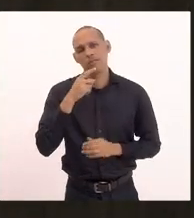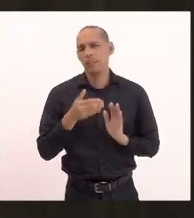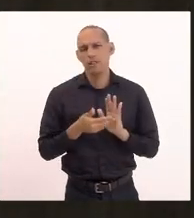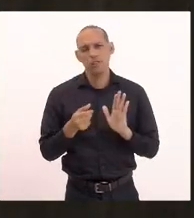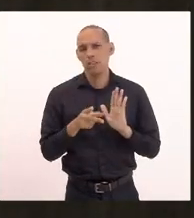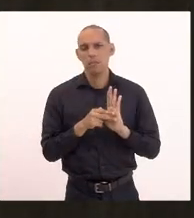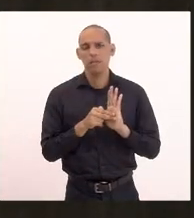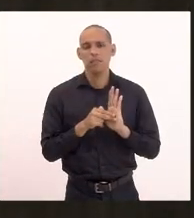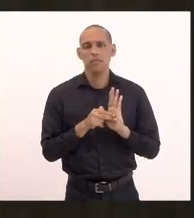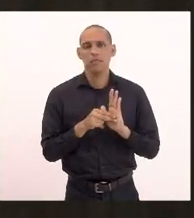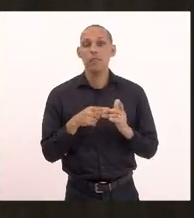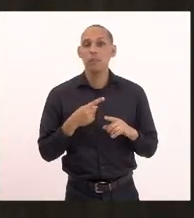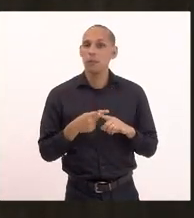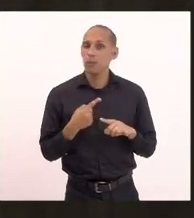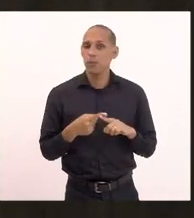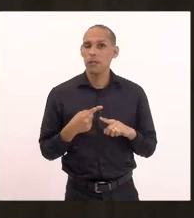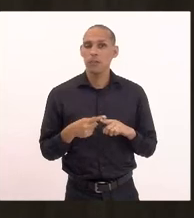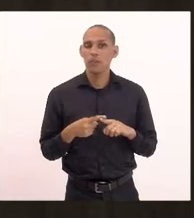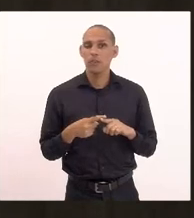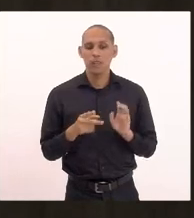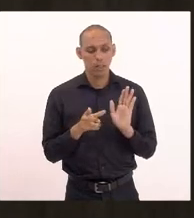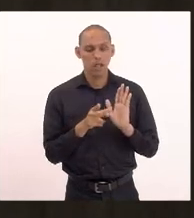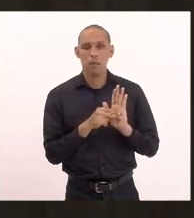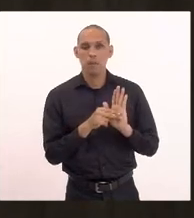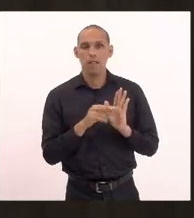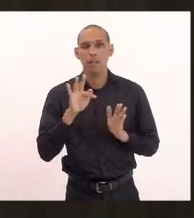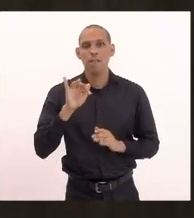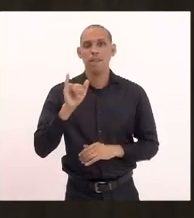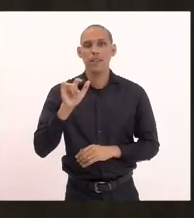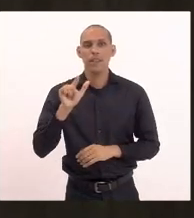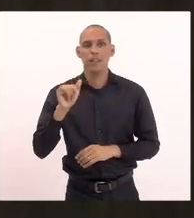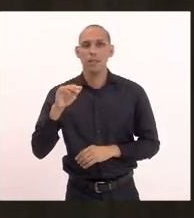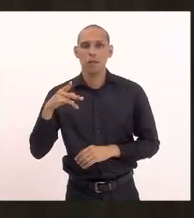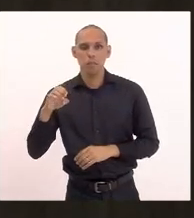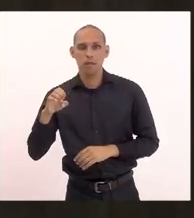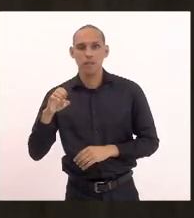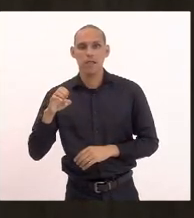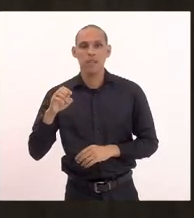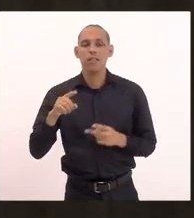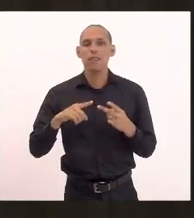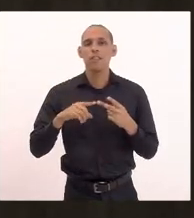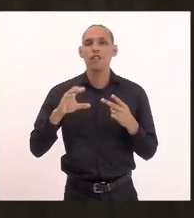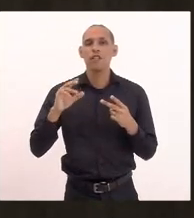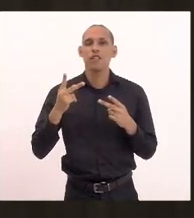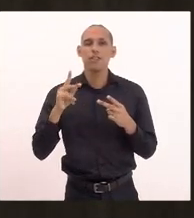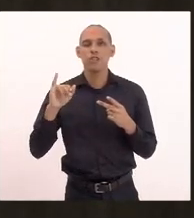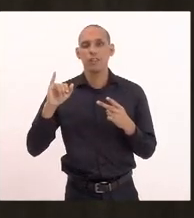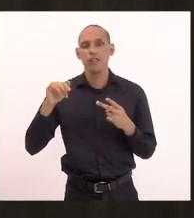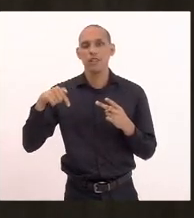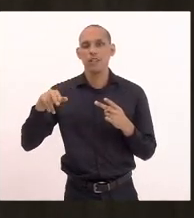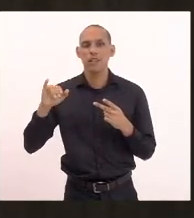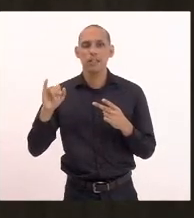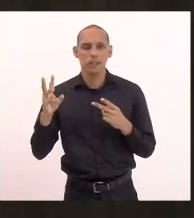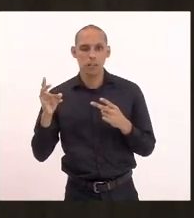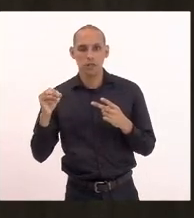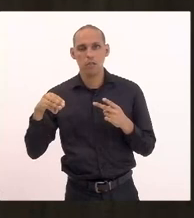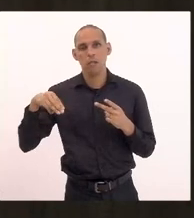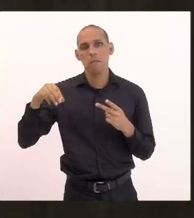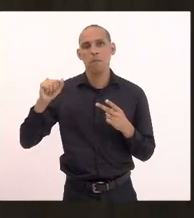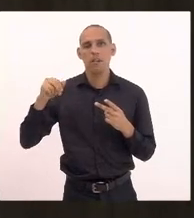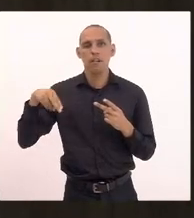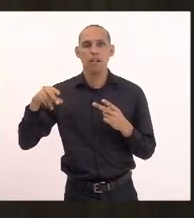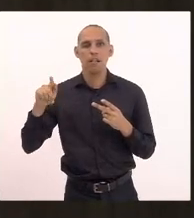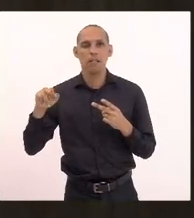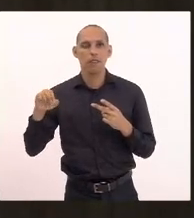as emendas, porque a emenda do Felipe Poubel e do Chiquinho da Mangueira. Né? O que nós vamos dar é